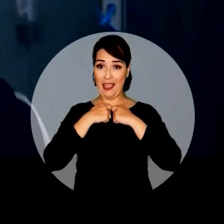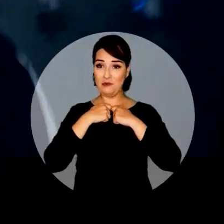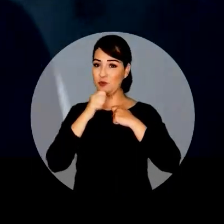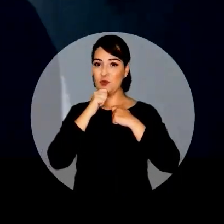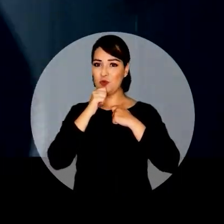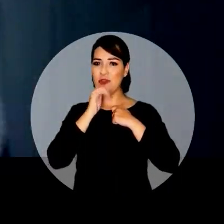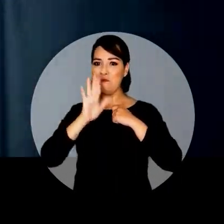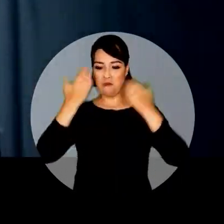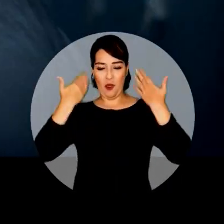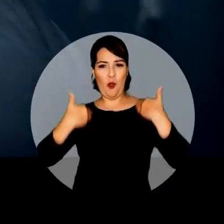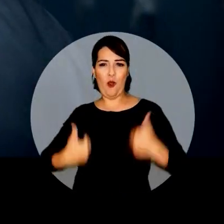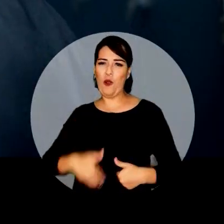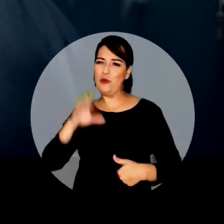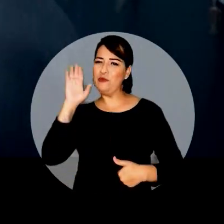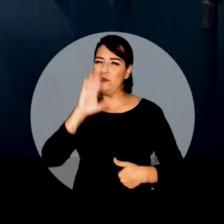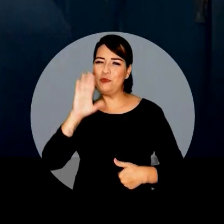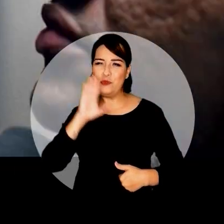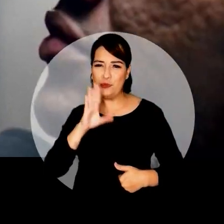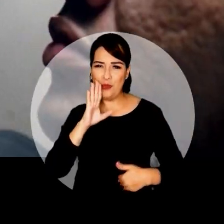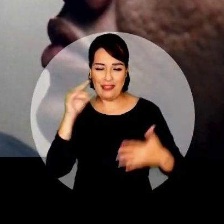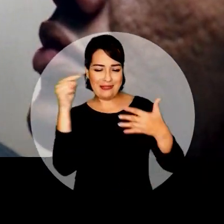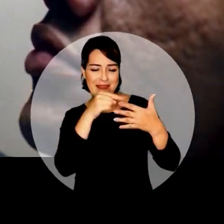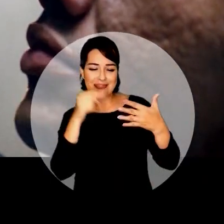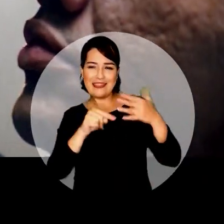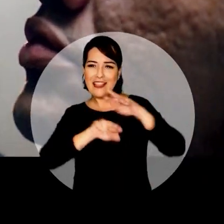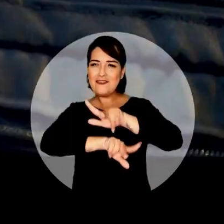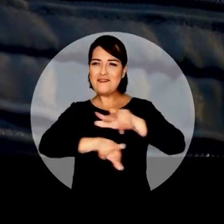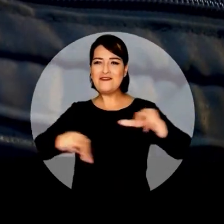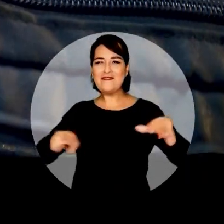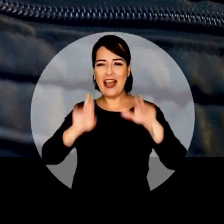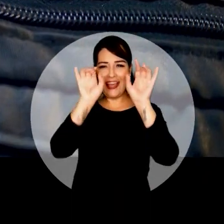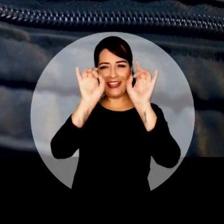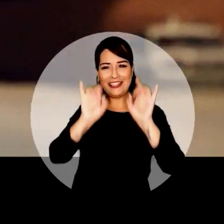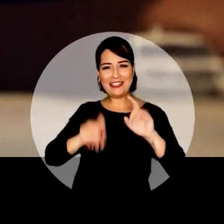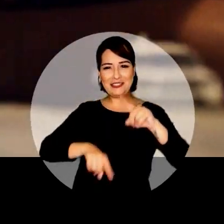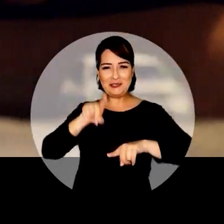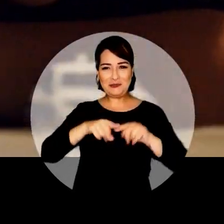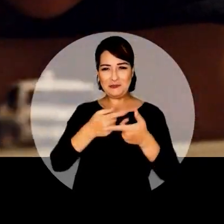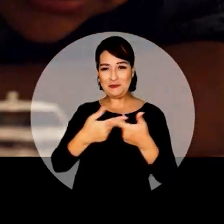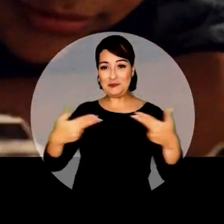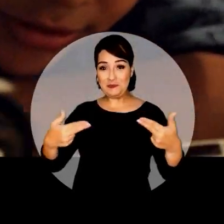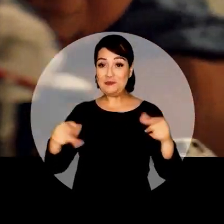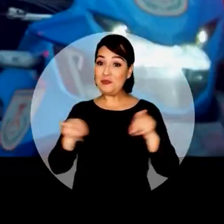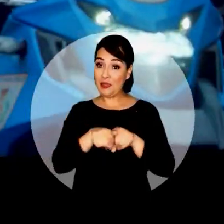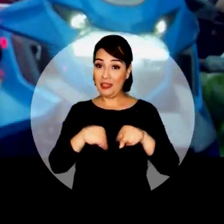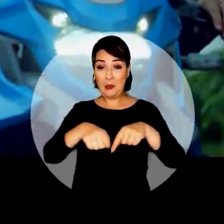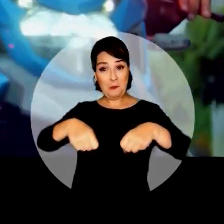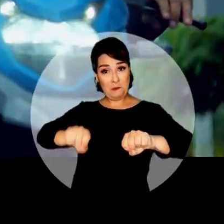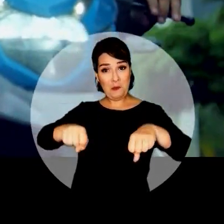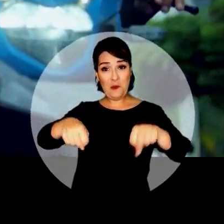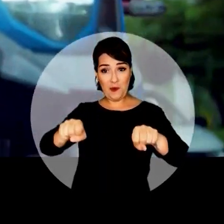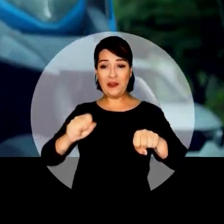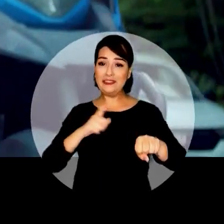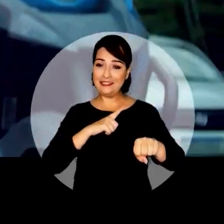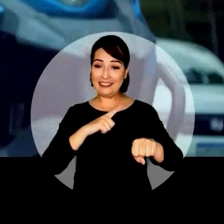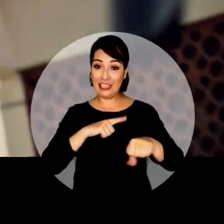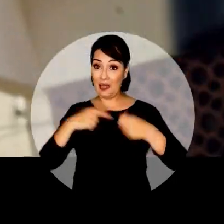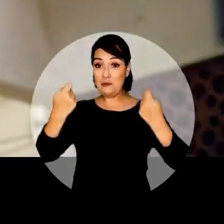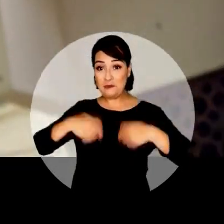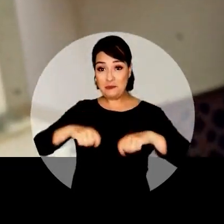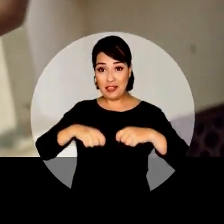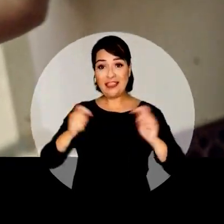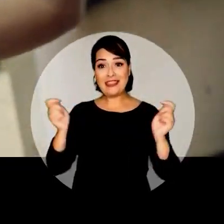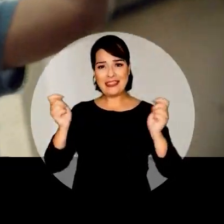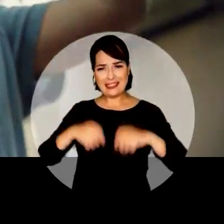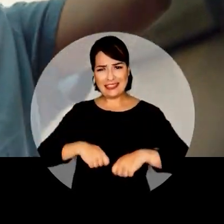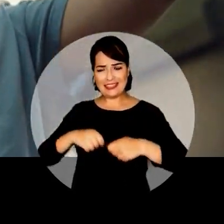mas tem um uniforme muito legal e vários equipamentos especiais. Ele também tem super veículos e